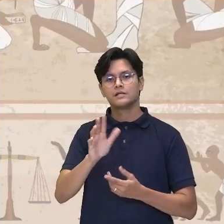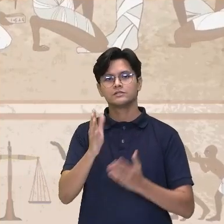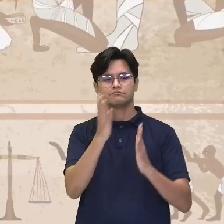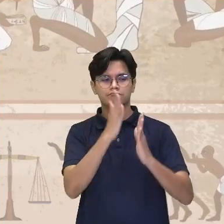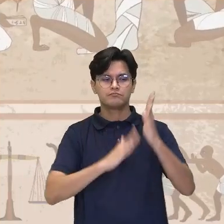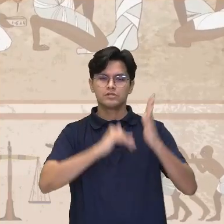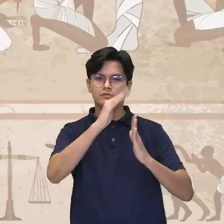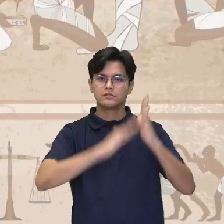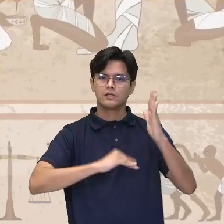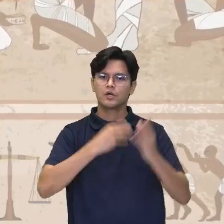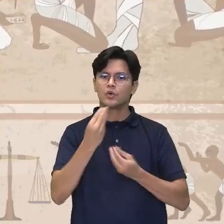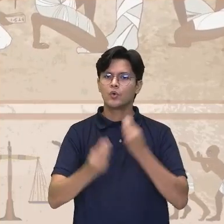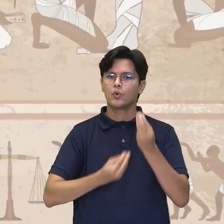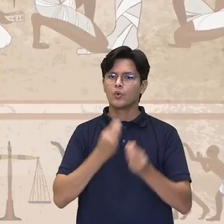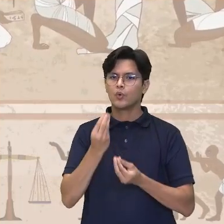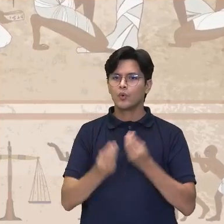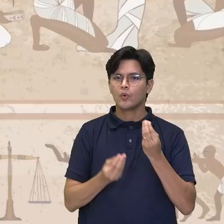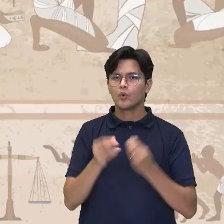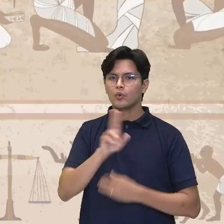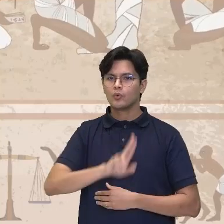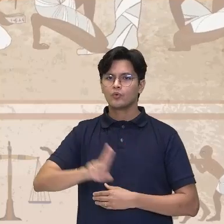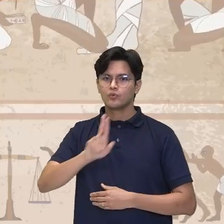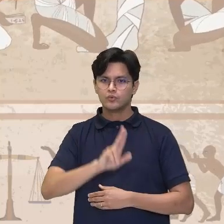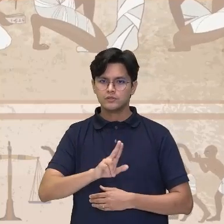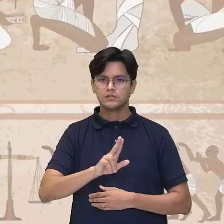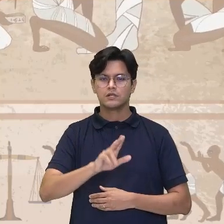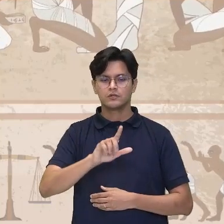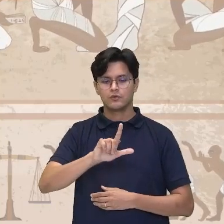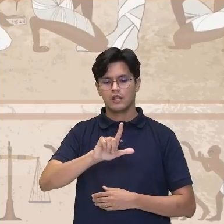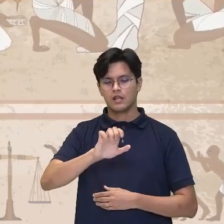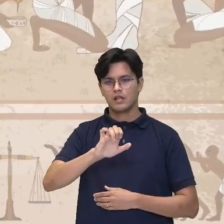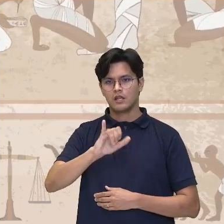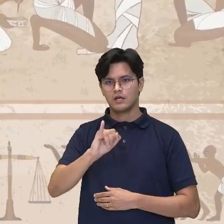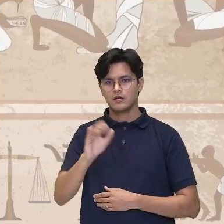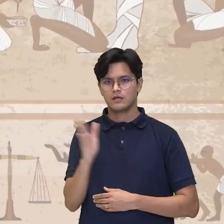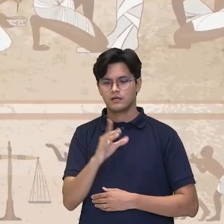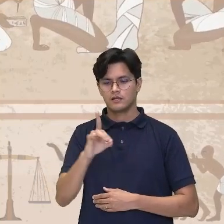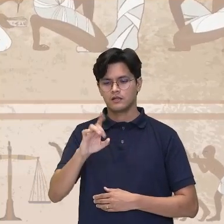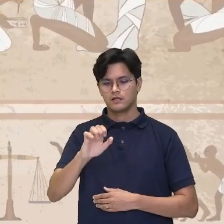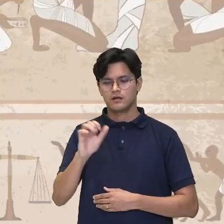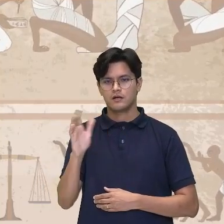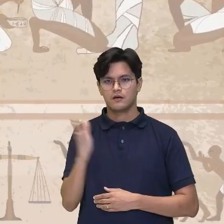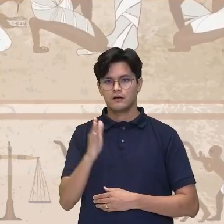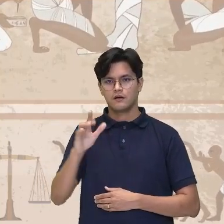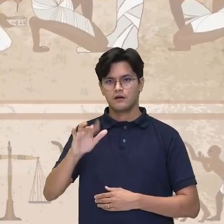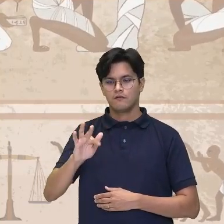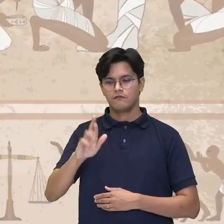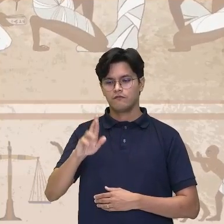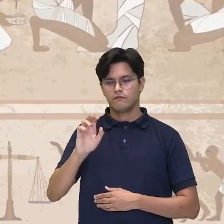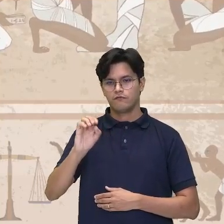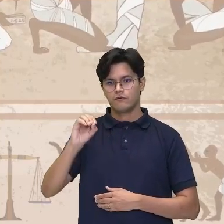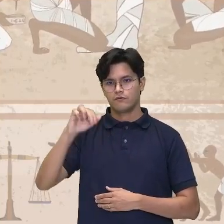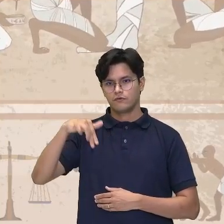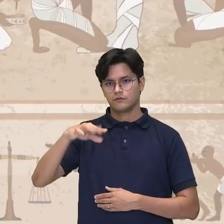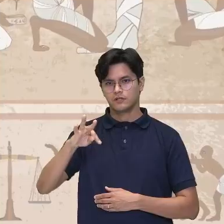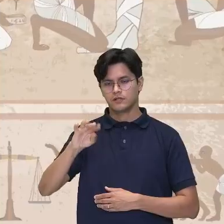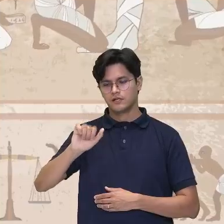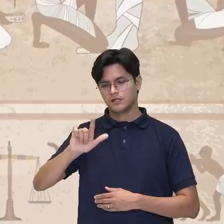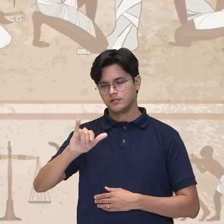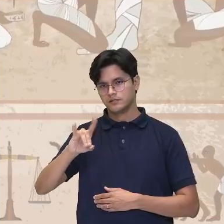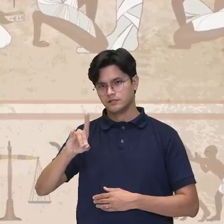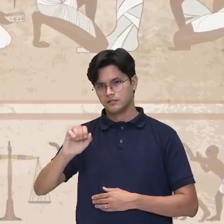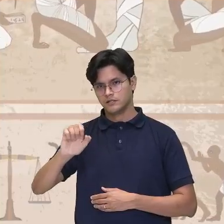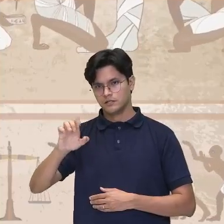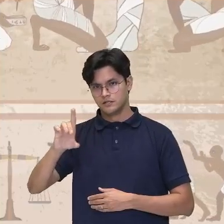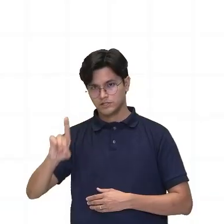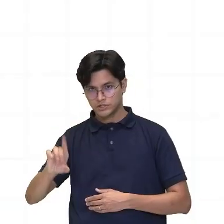como se chamada de lei da frontalidade, que eu vou explicar no decorrer da aula, certo? Então, o que nós podemos falar